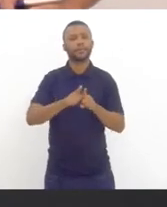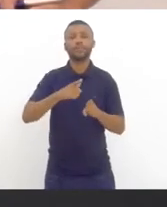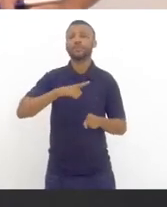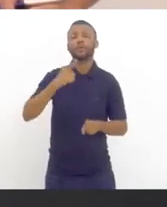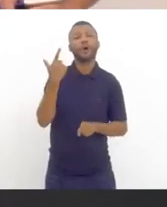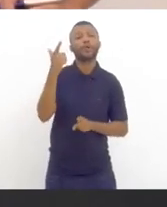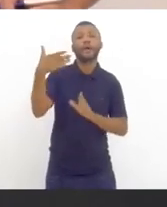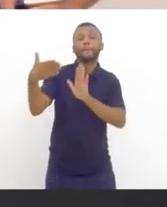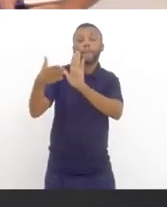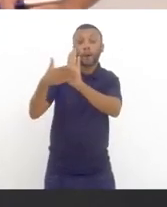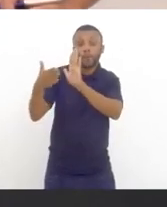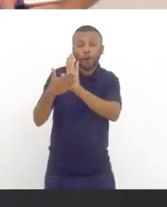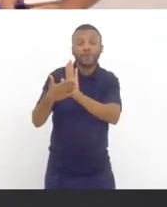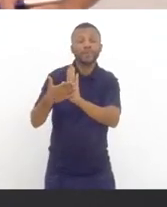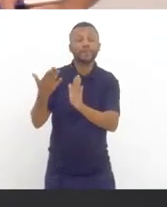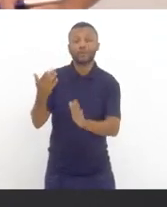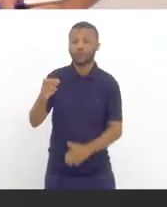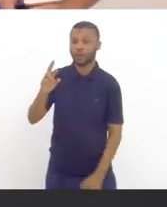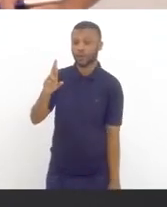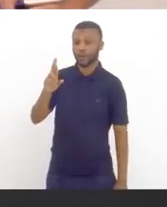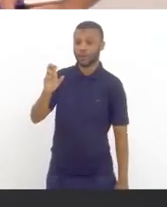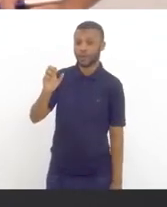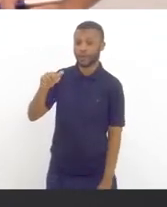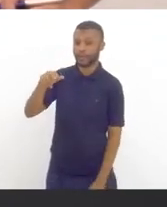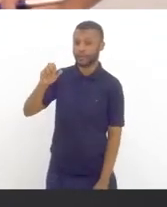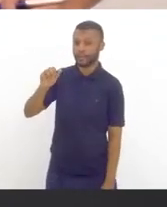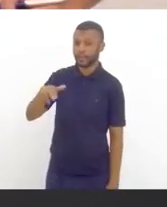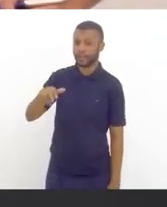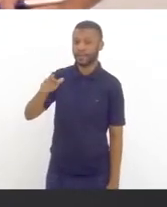Renan Ferreirinha de não ser